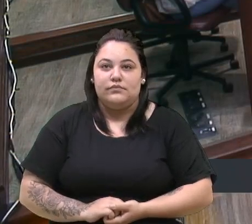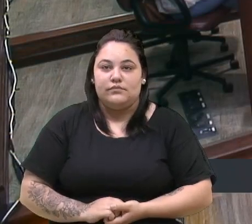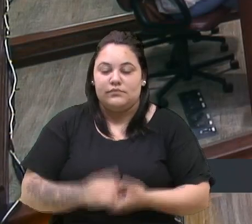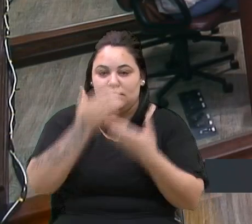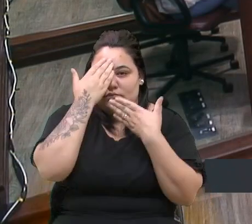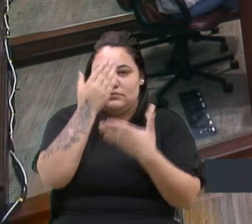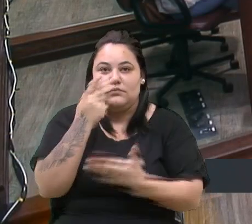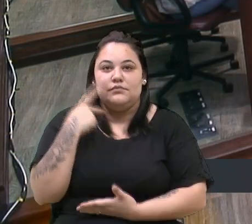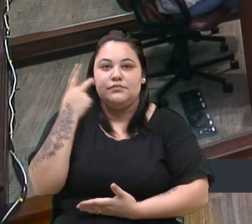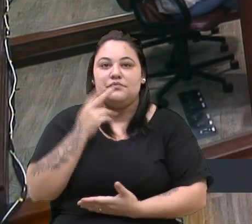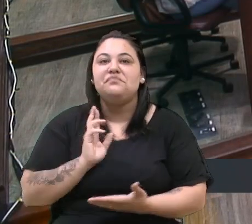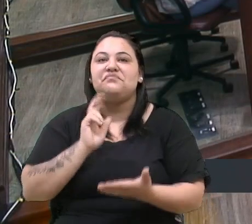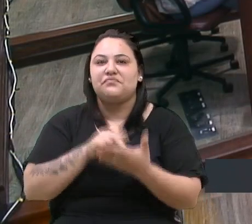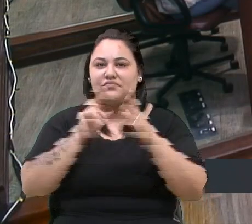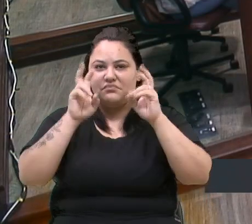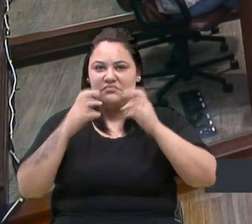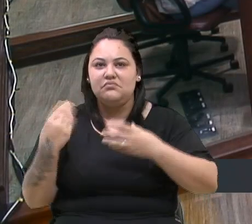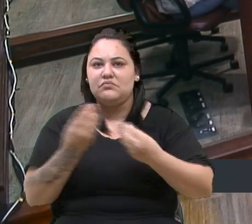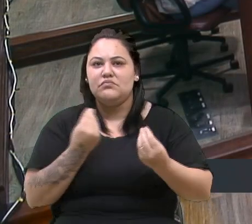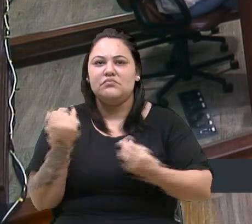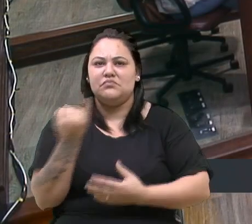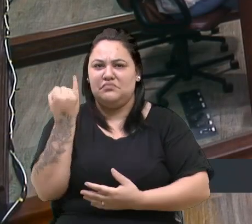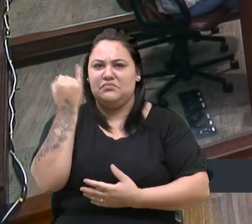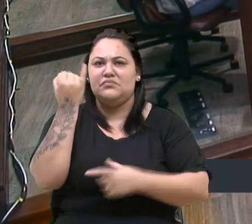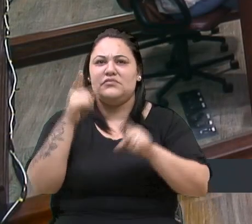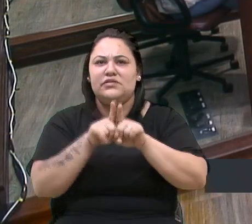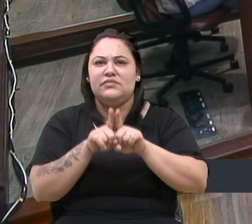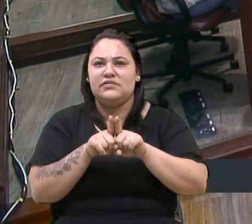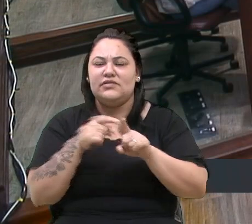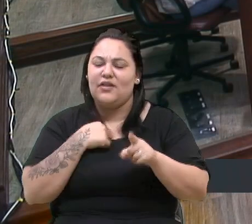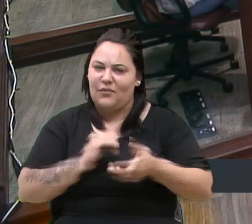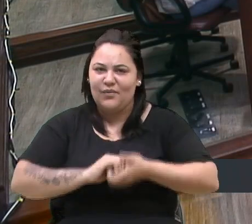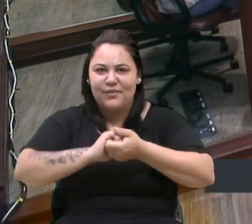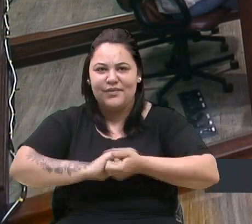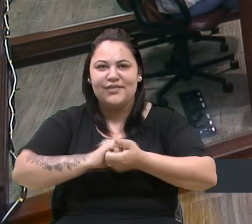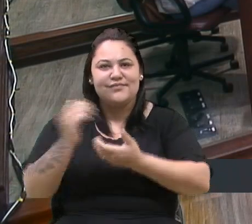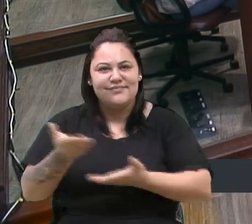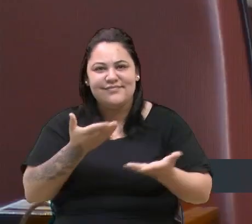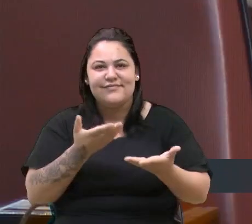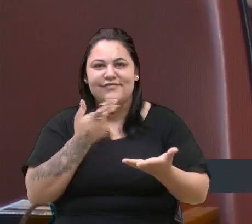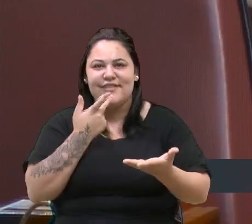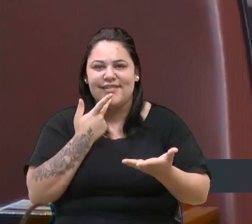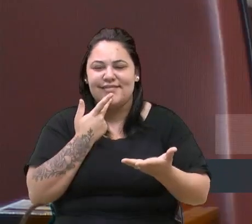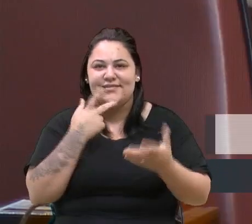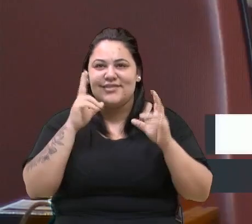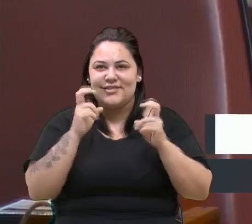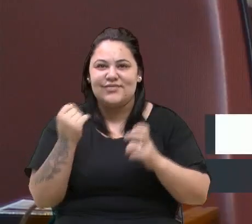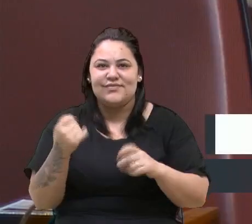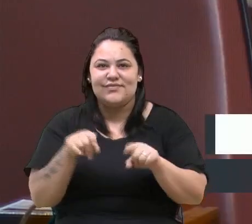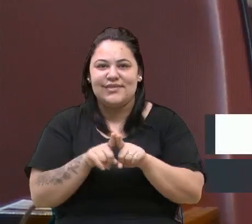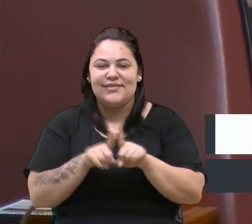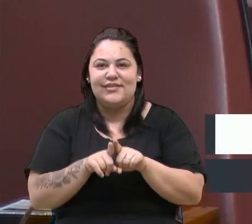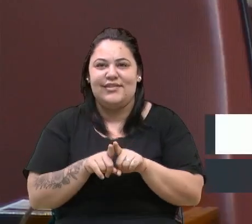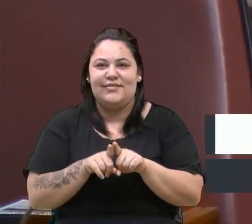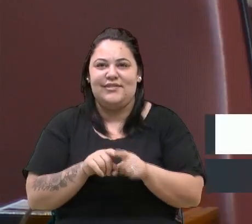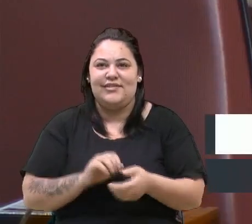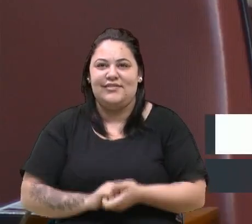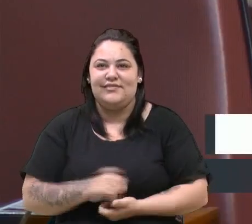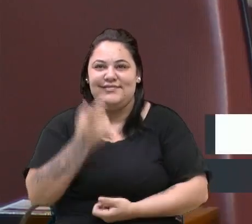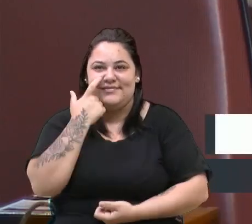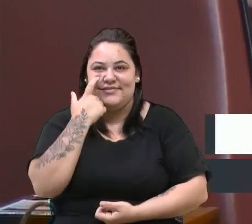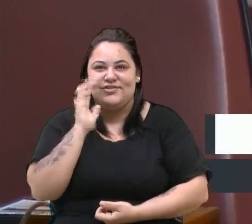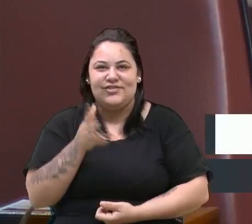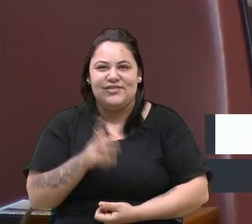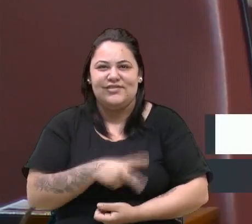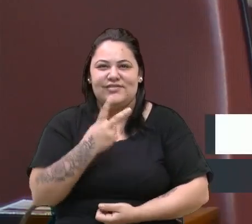um tema muito importante, e lhe cumprimento por trazer esse tema à baila aí. Já vejo que já é a segunda ou terceira vez que